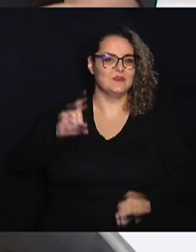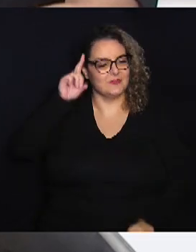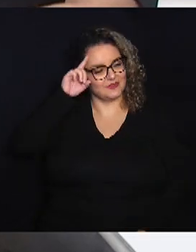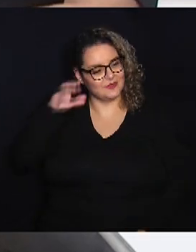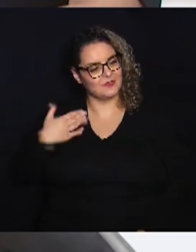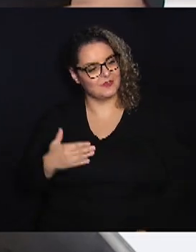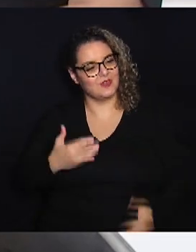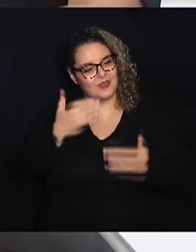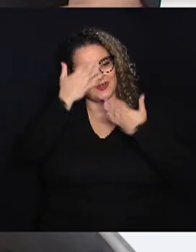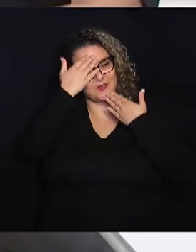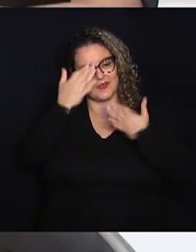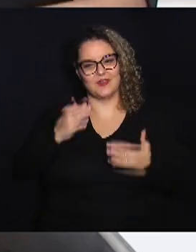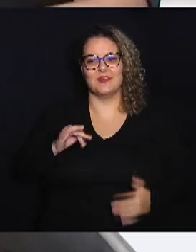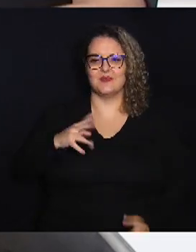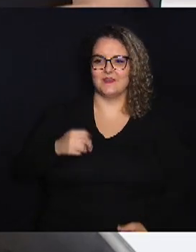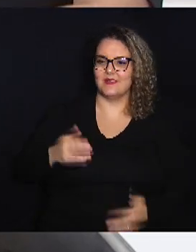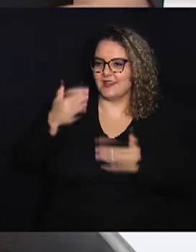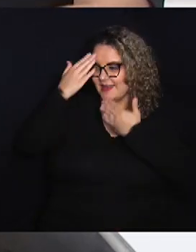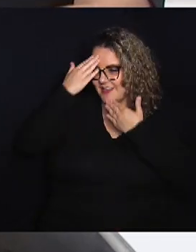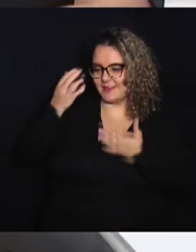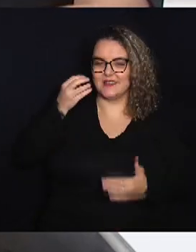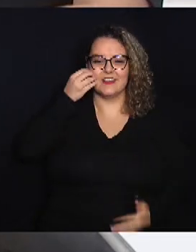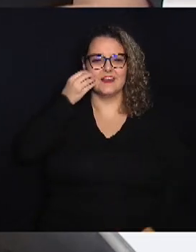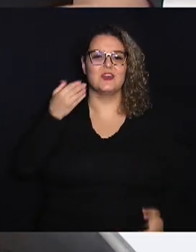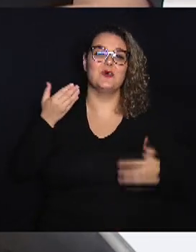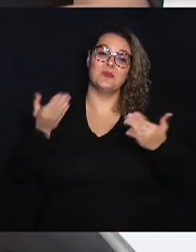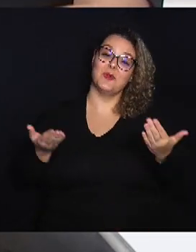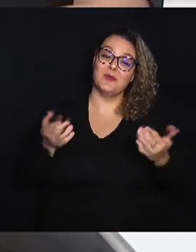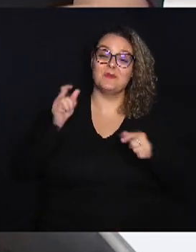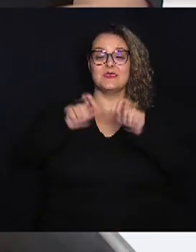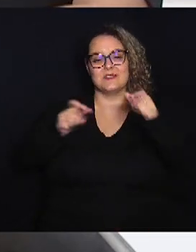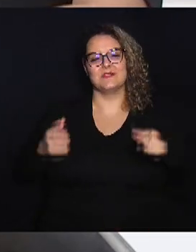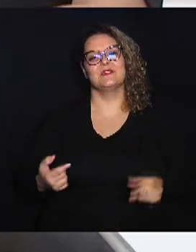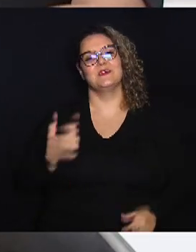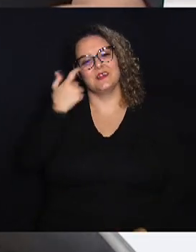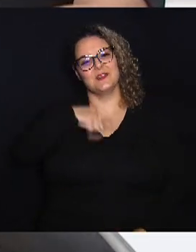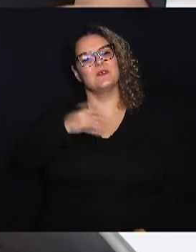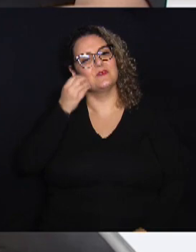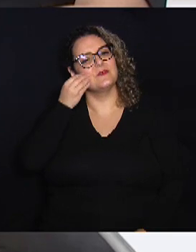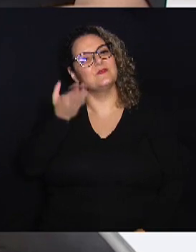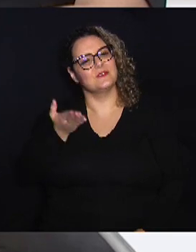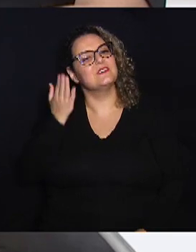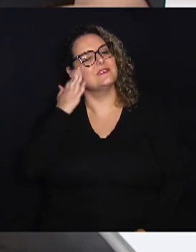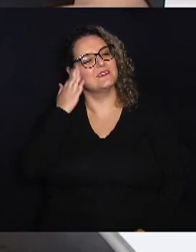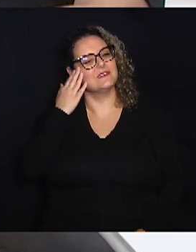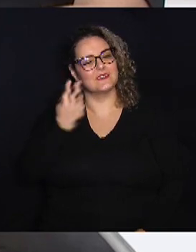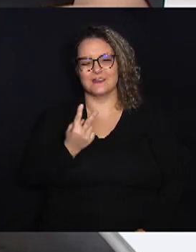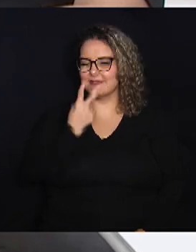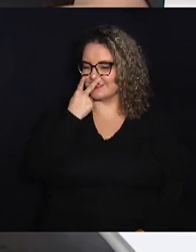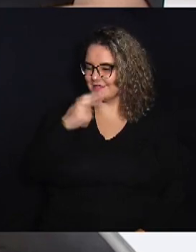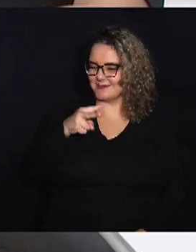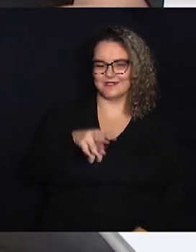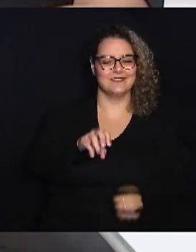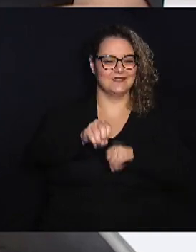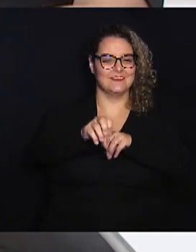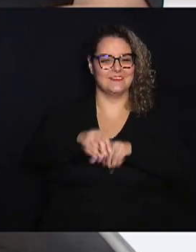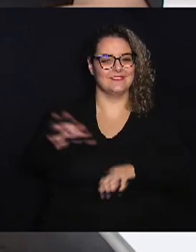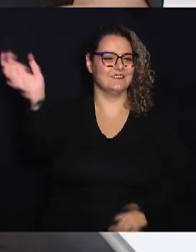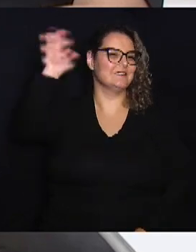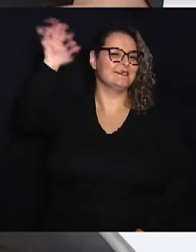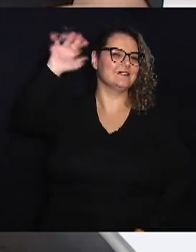Muito obrigado, Bernardo. Obrigadíssimo, André. Valeu. Bom, pessoal, eu sou André Aranha e você já sabe, né? Tô sempre de olho na